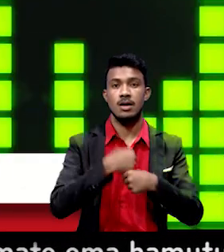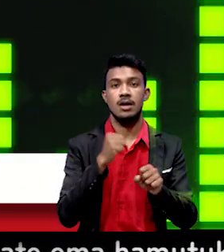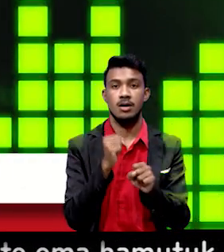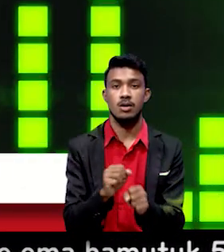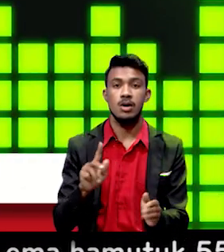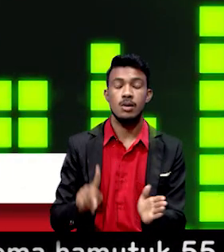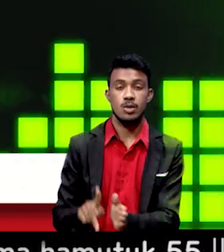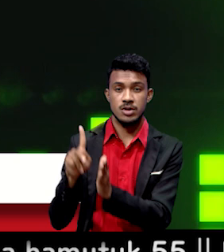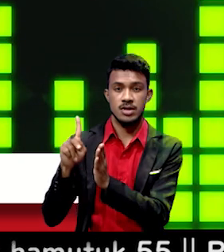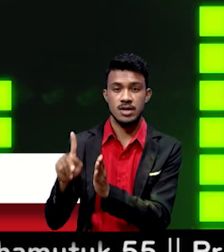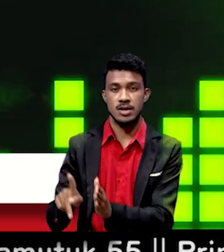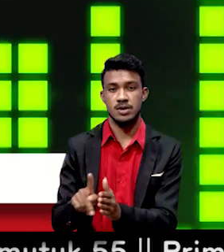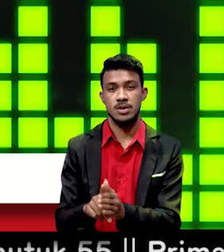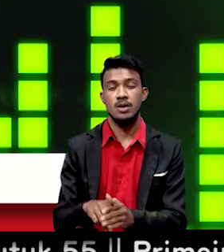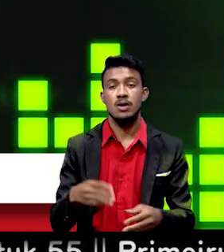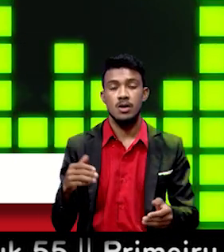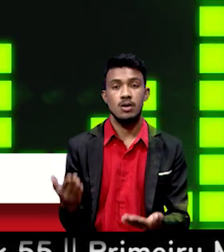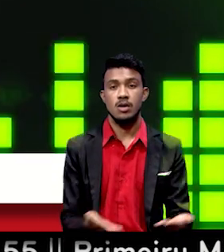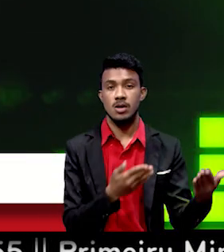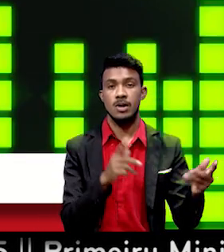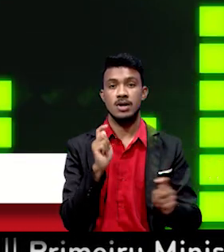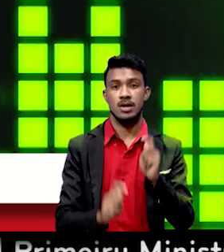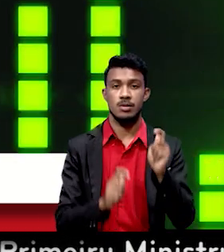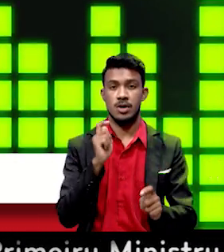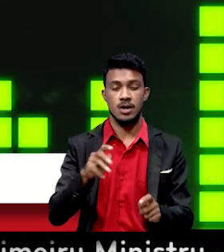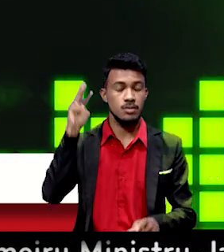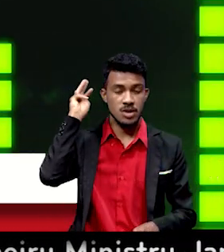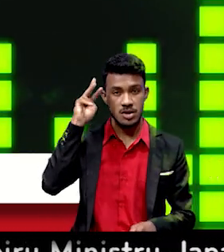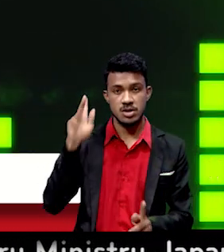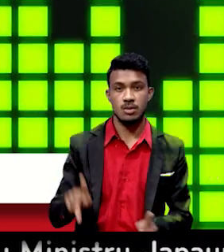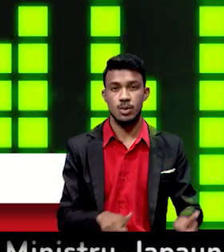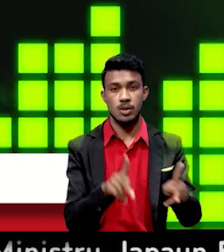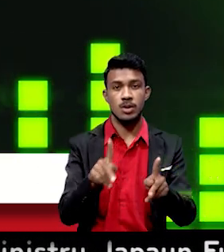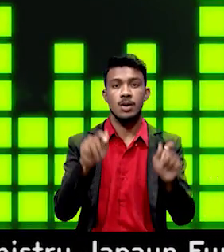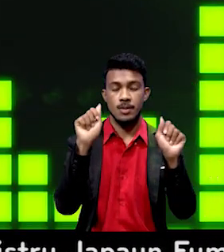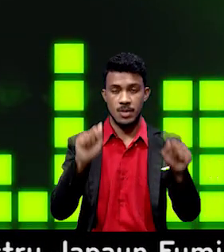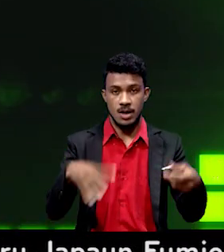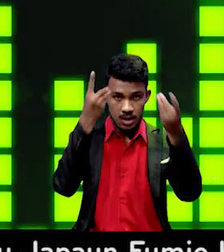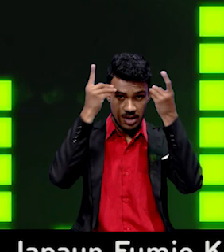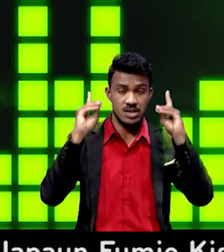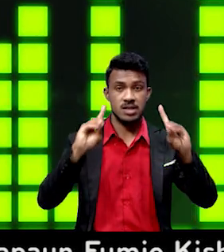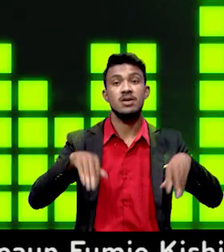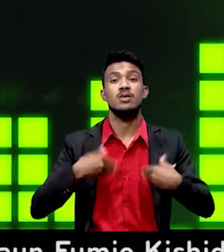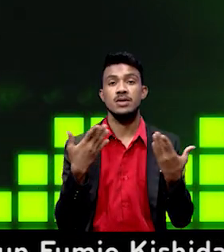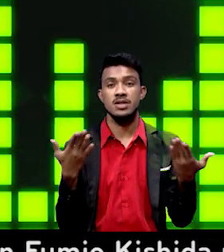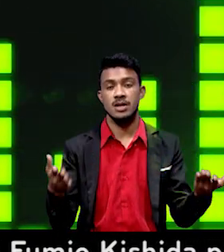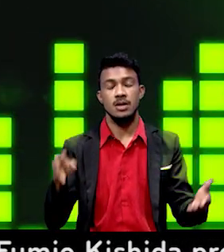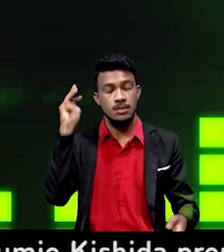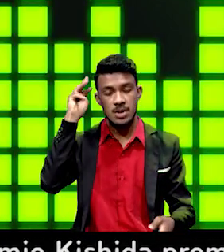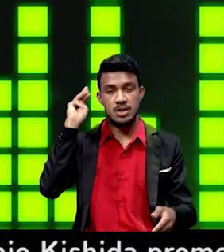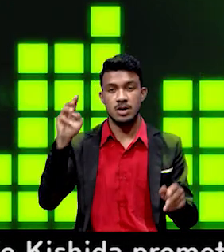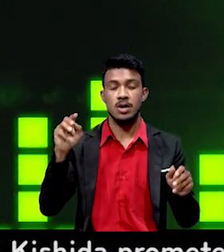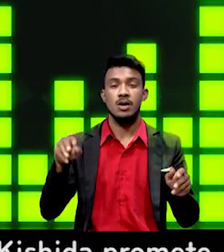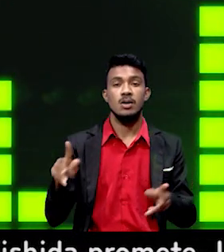ba tribunal, depois nante o sida Ministério Público, mas cabele. Sidi atu nanu sanu sakan ni mesti ada mister publik maka bele